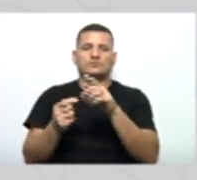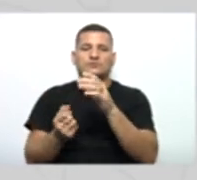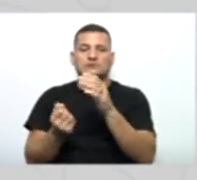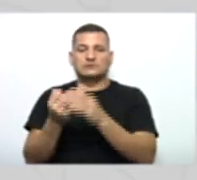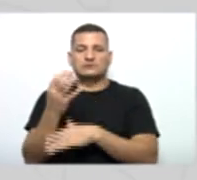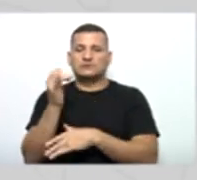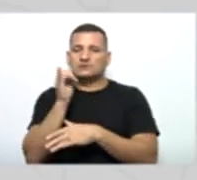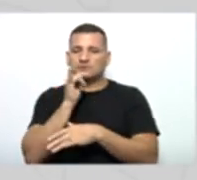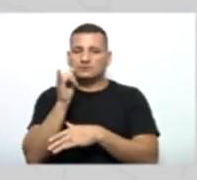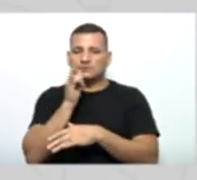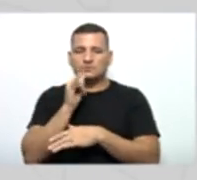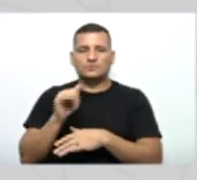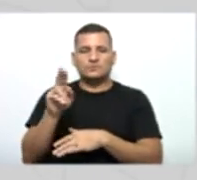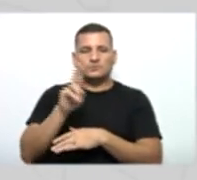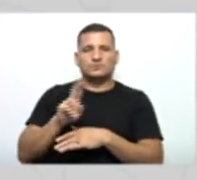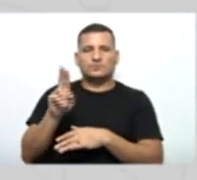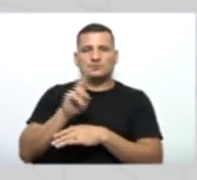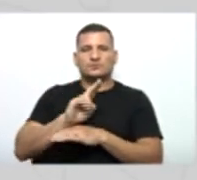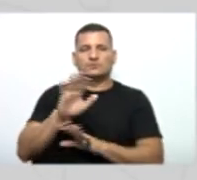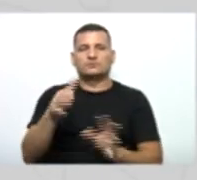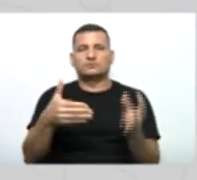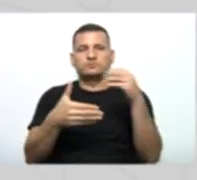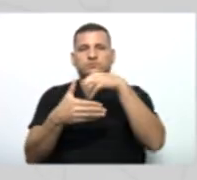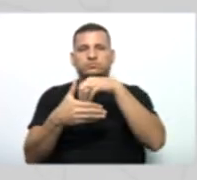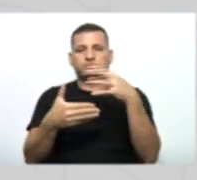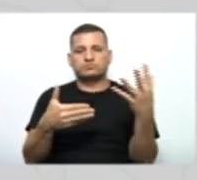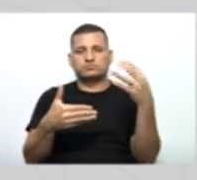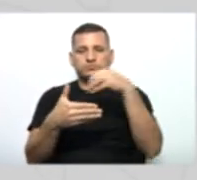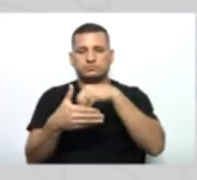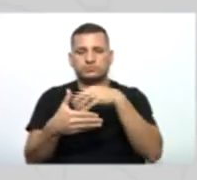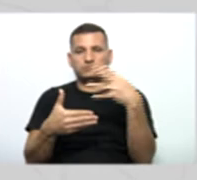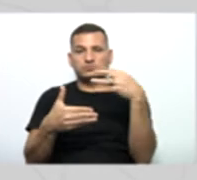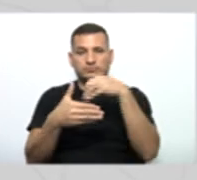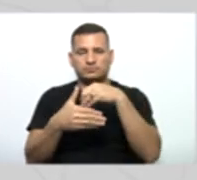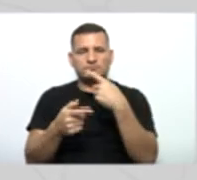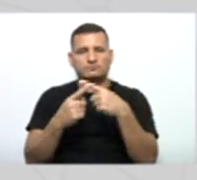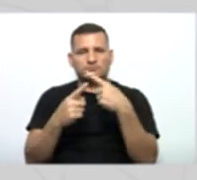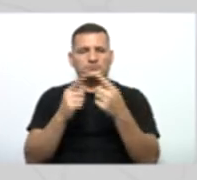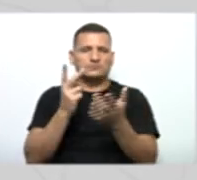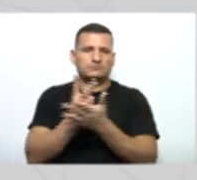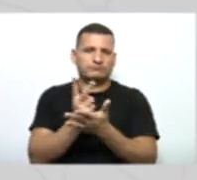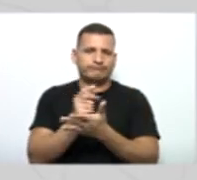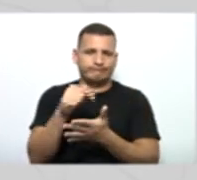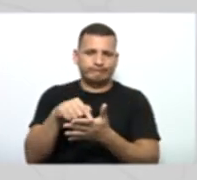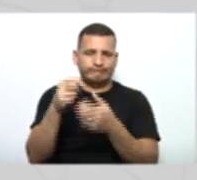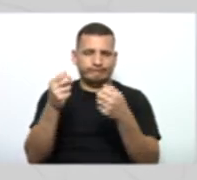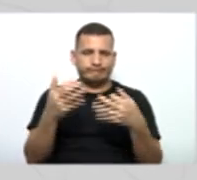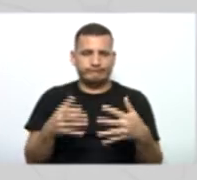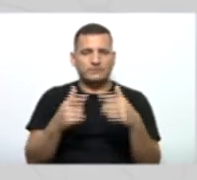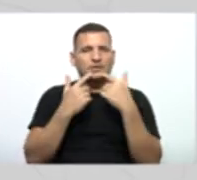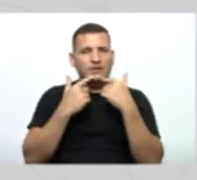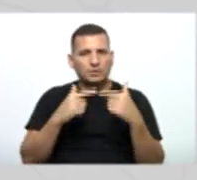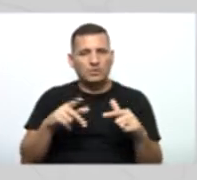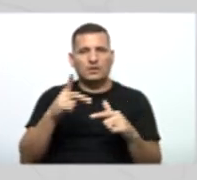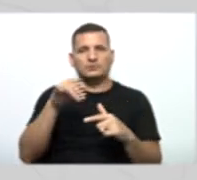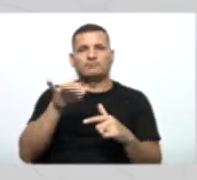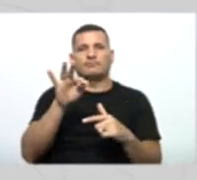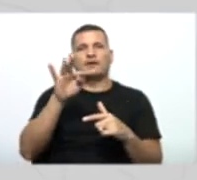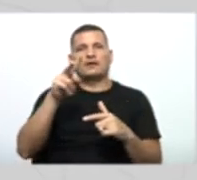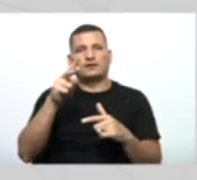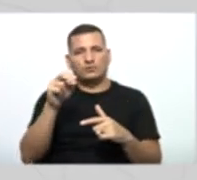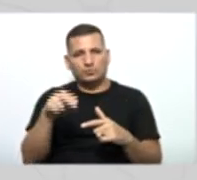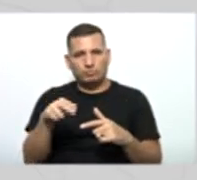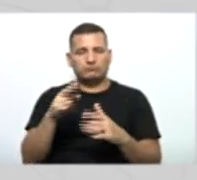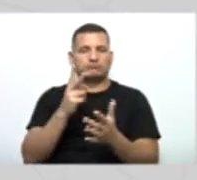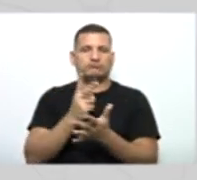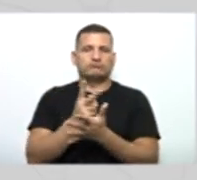da aula, porque nós sempre colocamos aqui, por exemplo, estamos trabalhando com a linguagem Python, então nós sempre vamos voltar os conceitos à